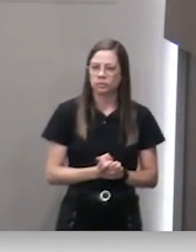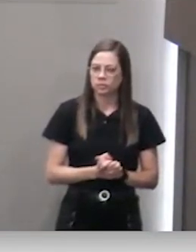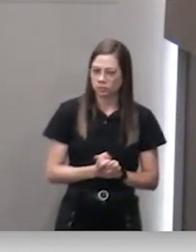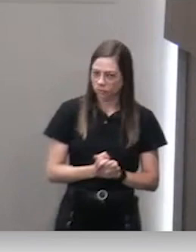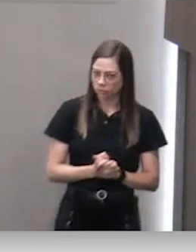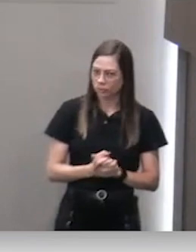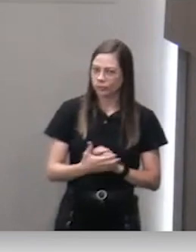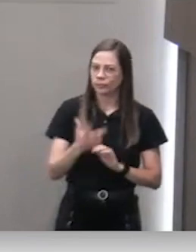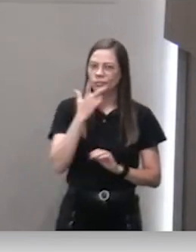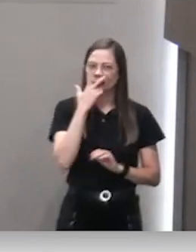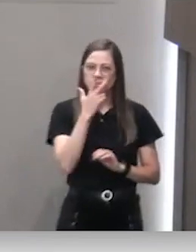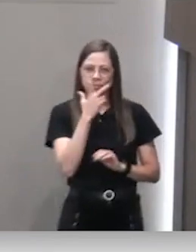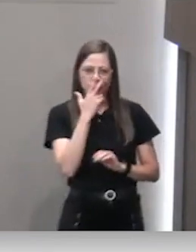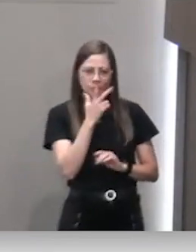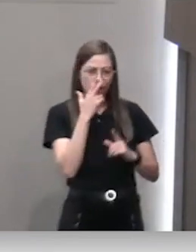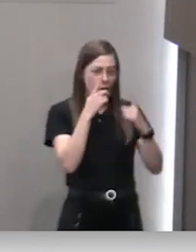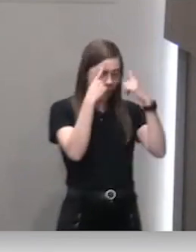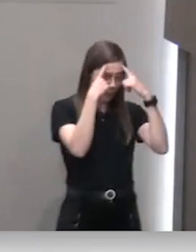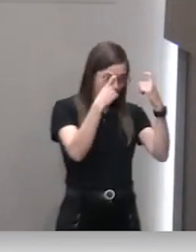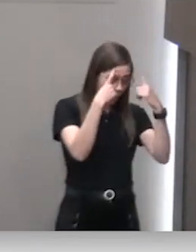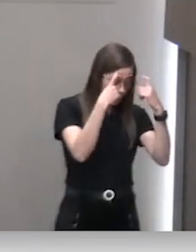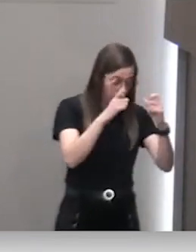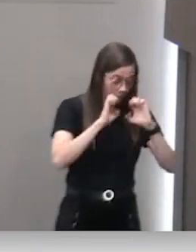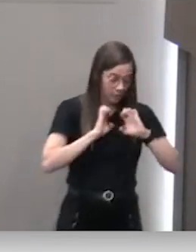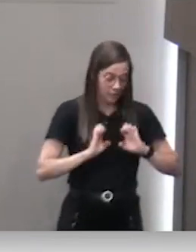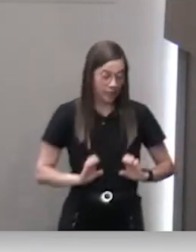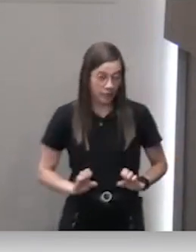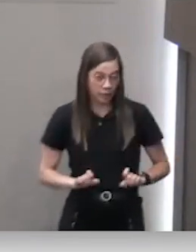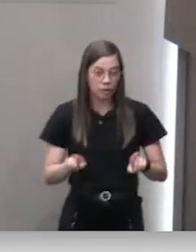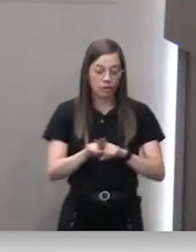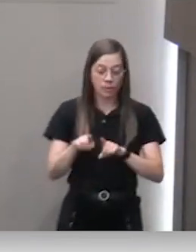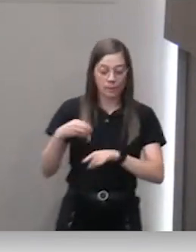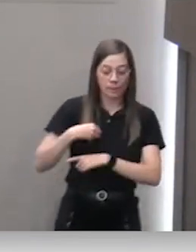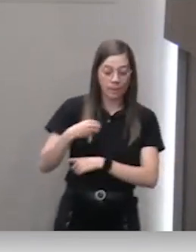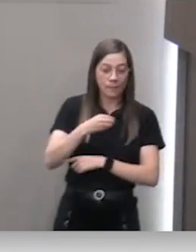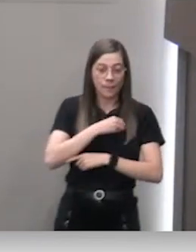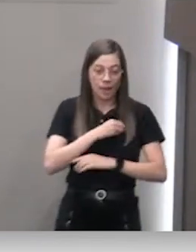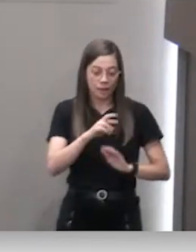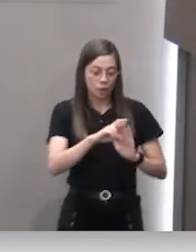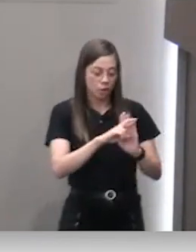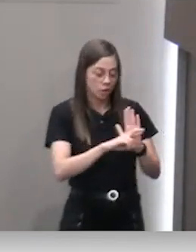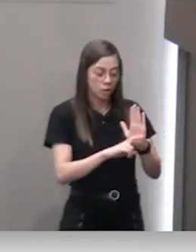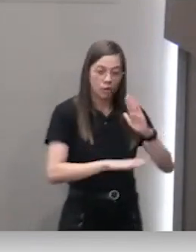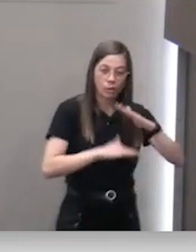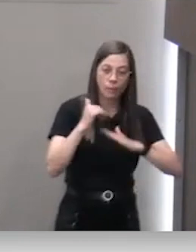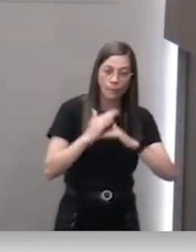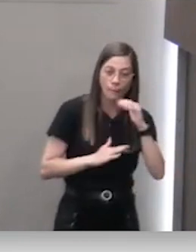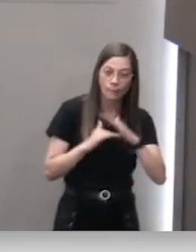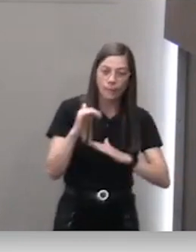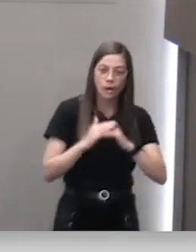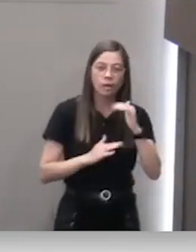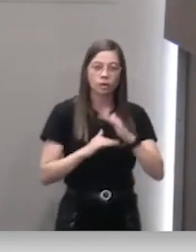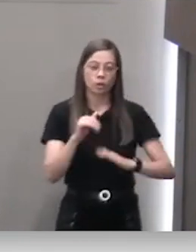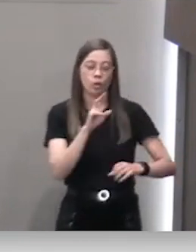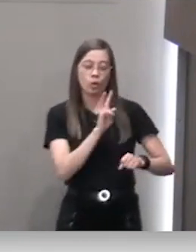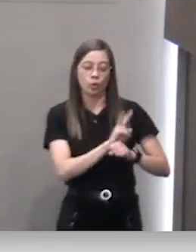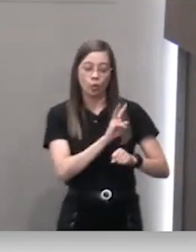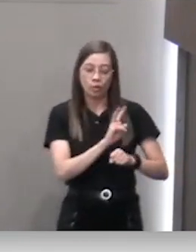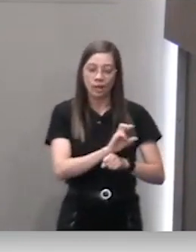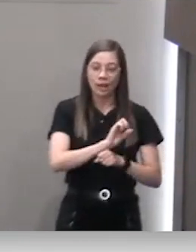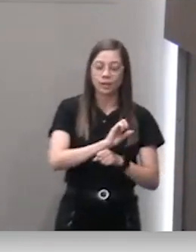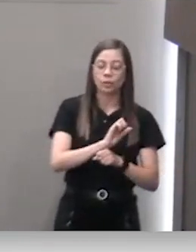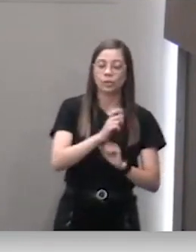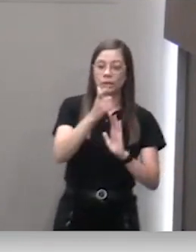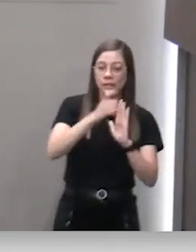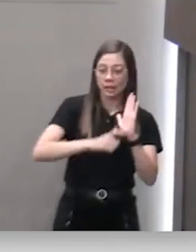Violações éticas, práticas questionáveis por parte de médicos que regulam e praticam cuidados de gêneros,